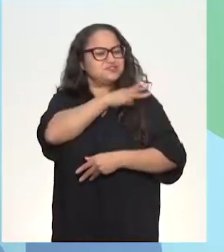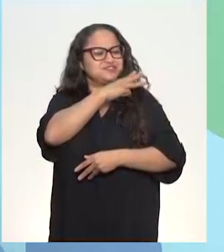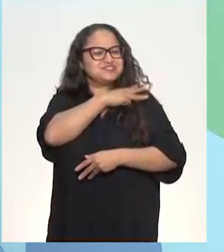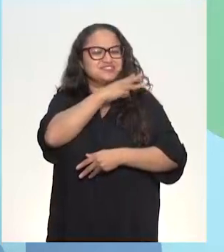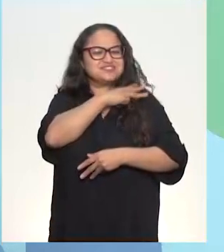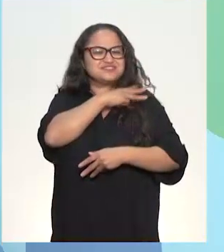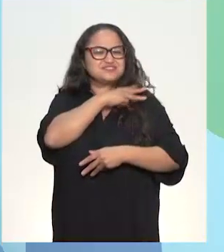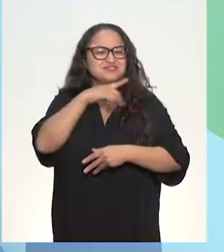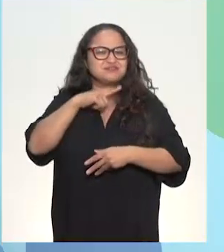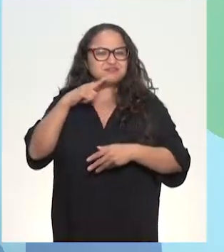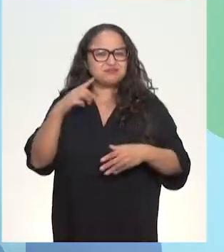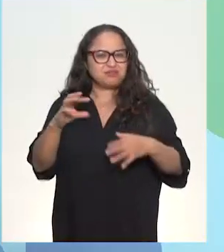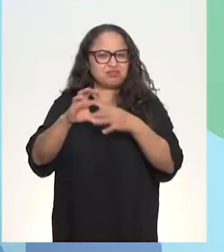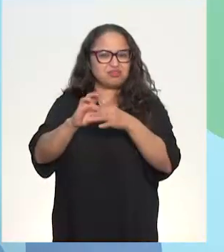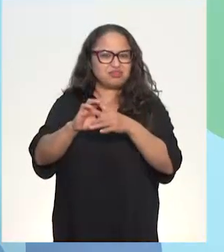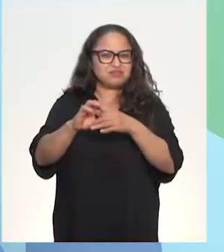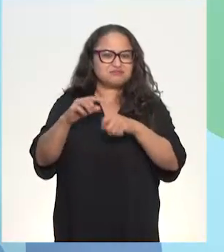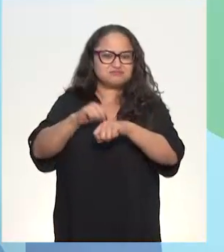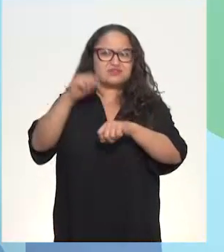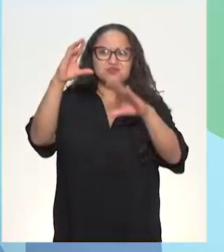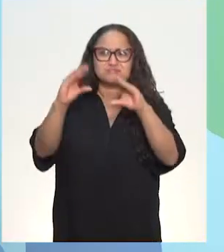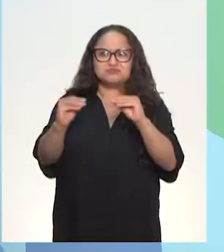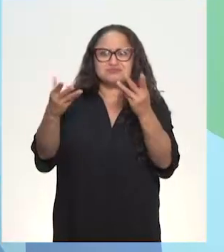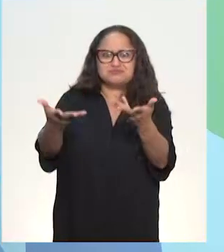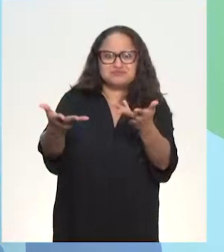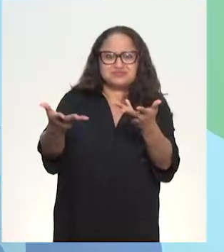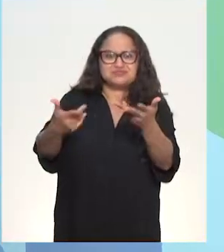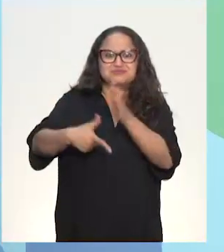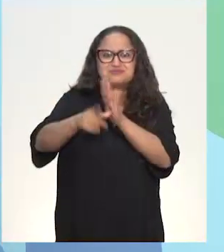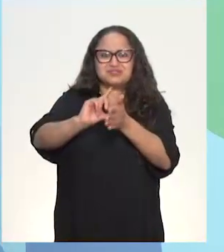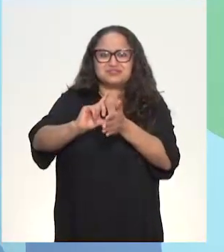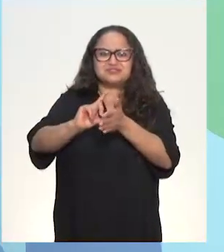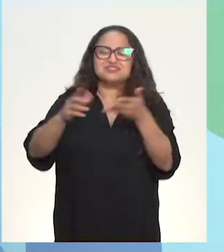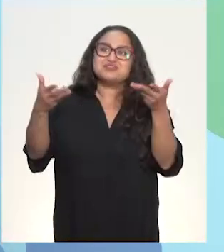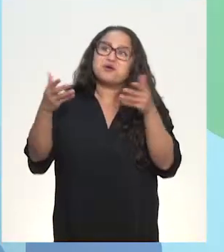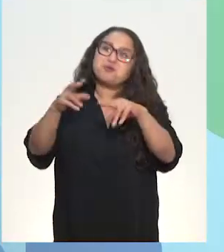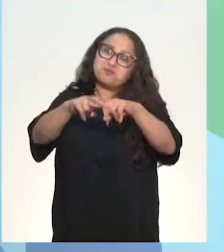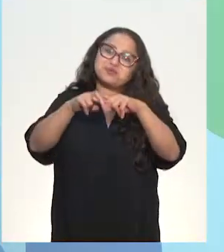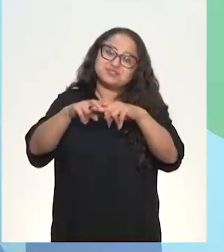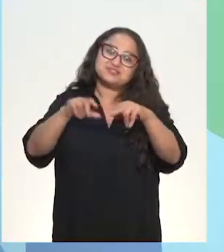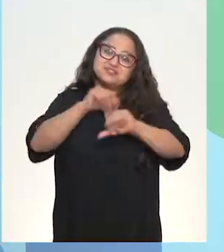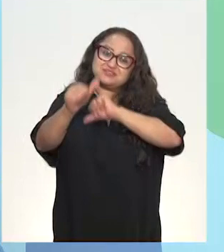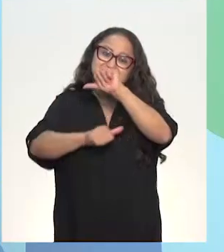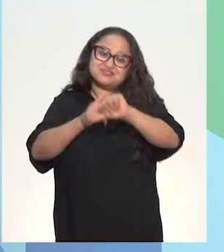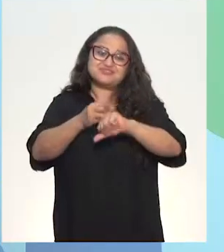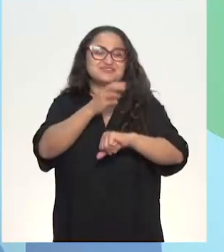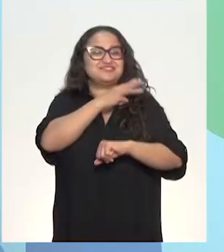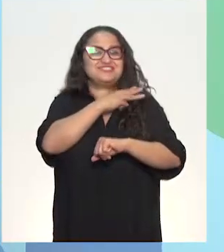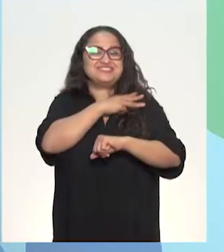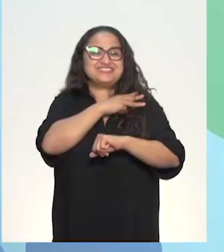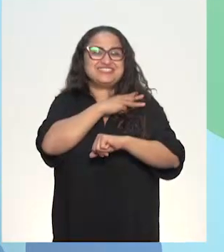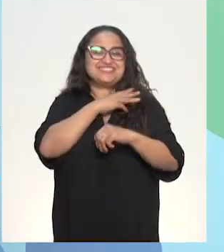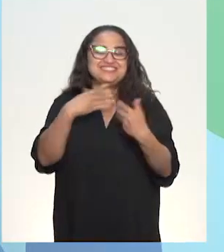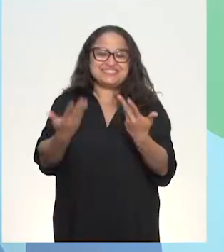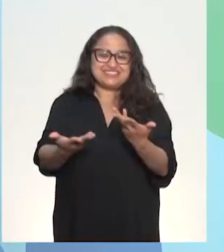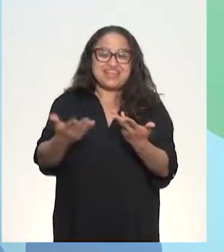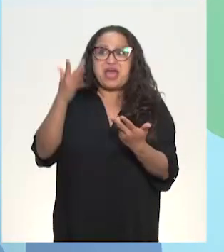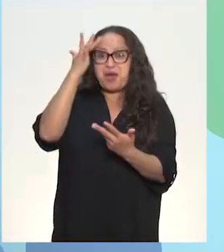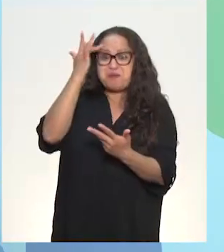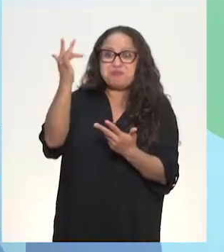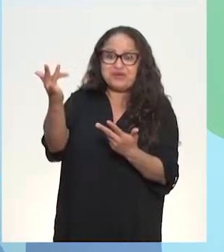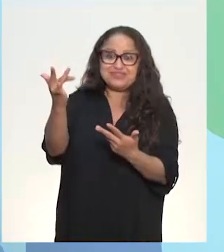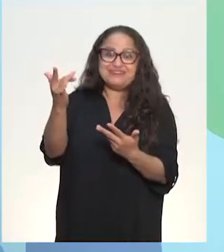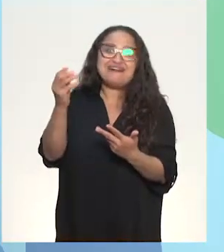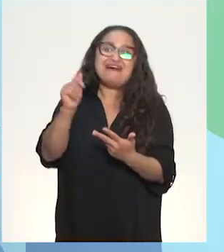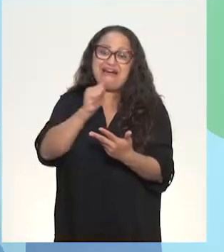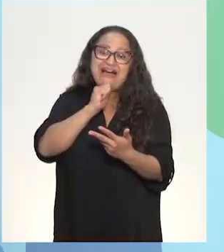Dei uma emendada aqui, adiantei o horário, cheguei antes no estúdio, aí acabei... É verdade, você toca a terceira série? Não, terceira série é a minha... Ah, é verdade, a eu próxima ainda aula.